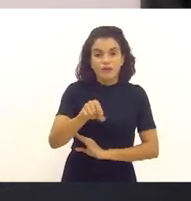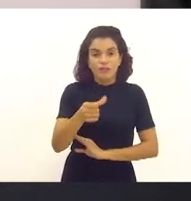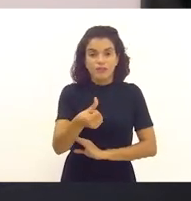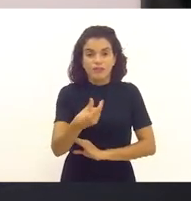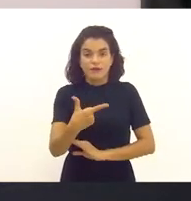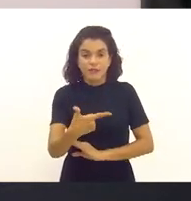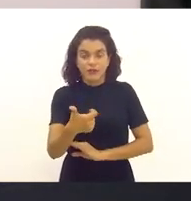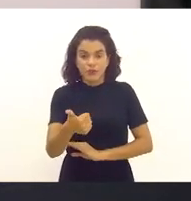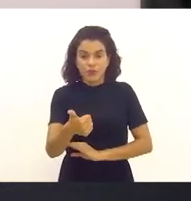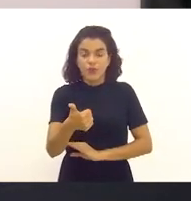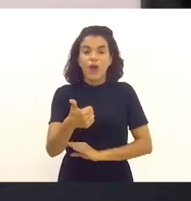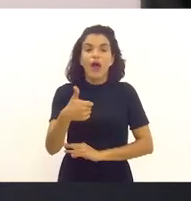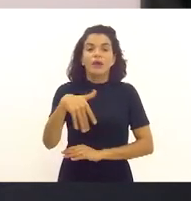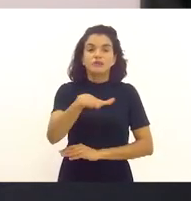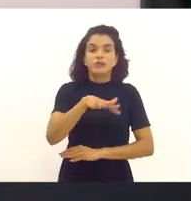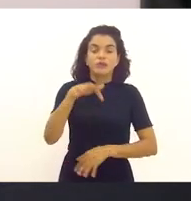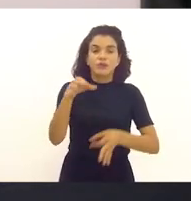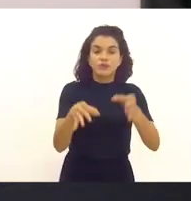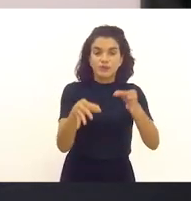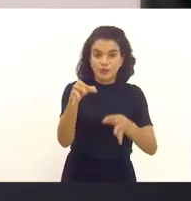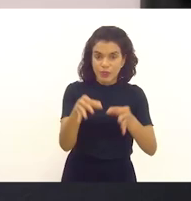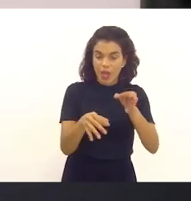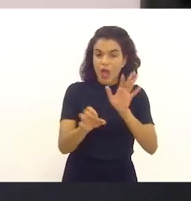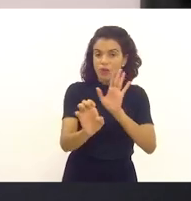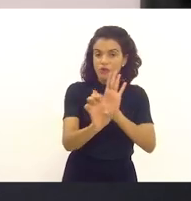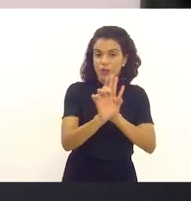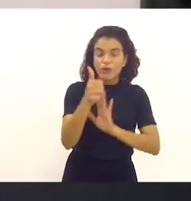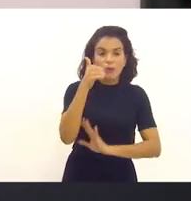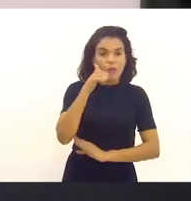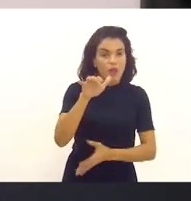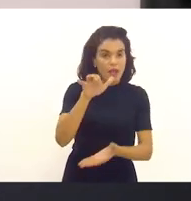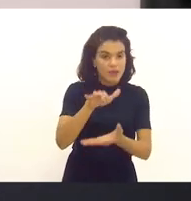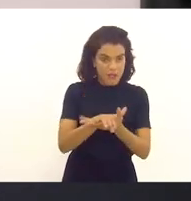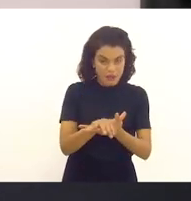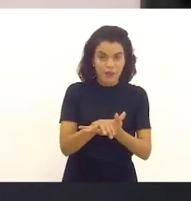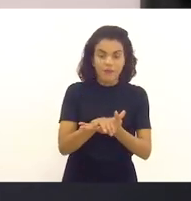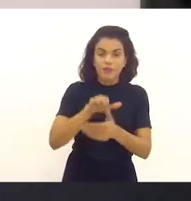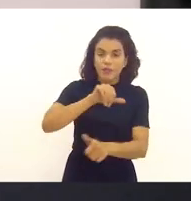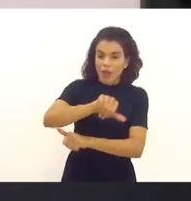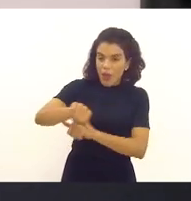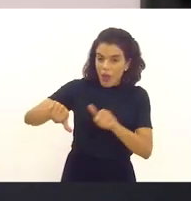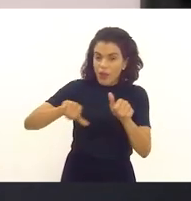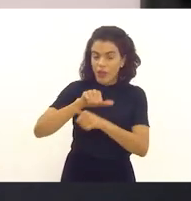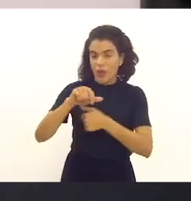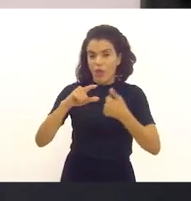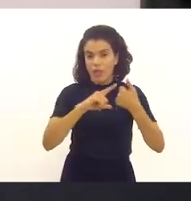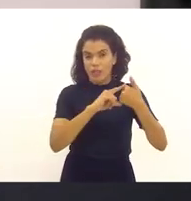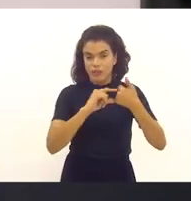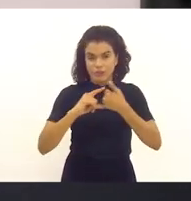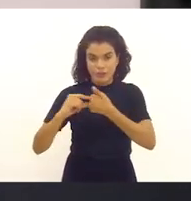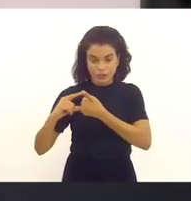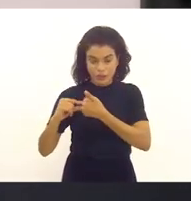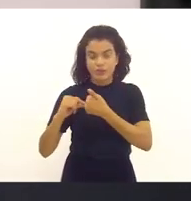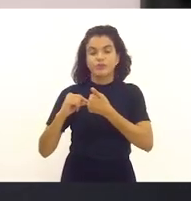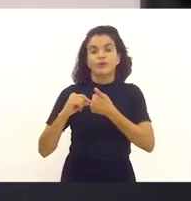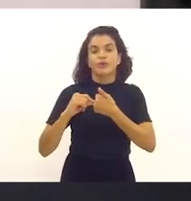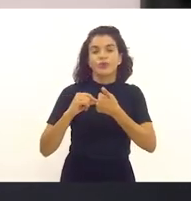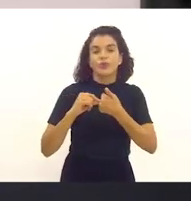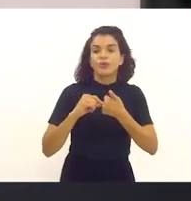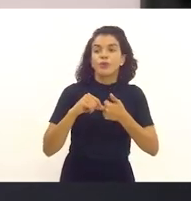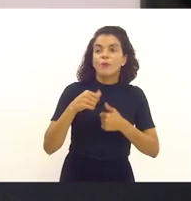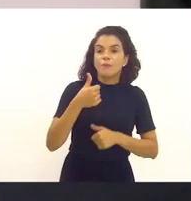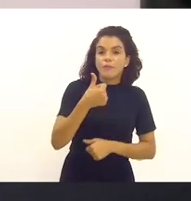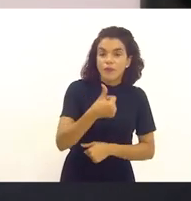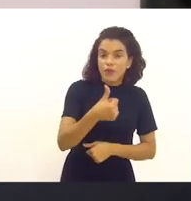a situação jurídica da mulher conhecida como Estatuto da mulher casada que alterou diversos artigos do Código Civil de